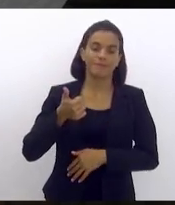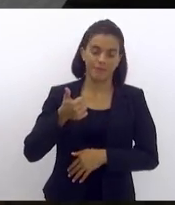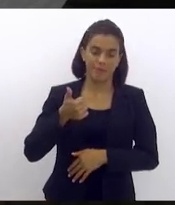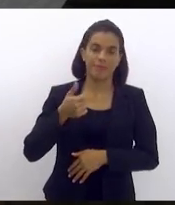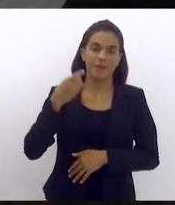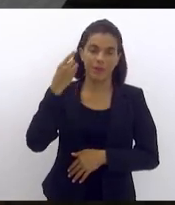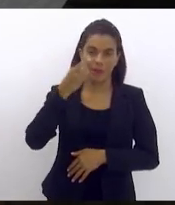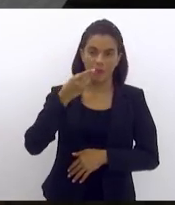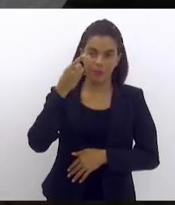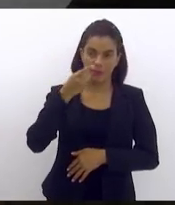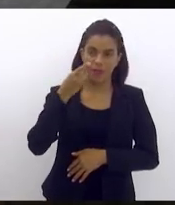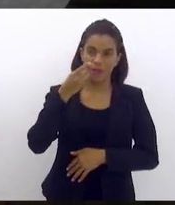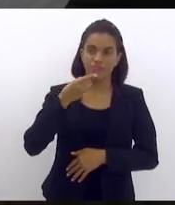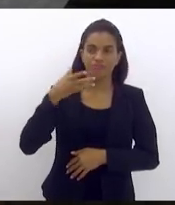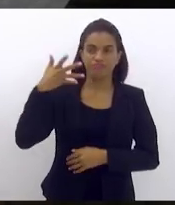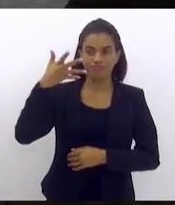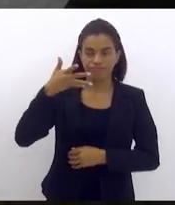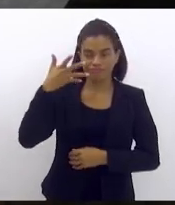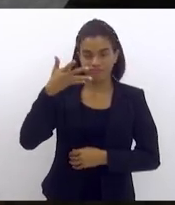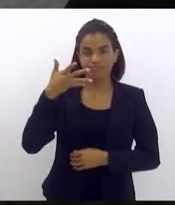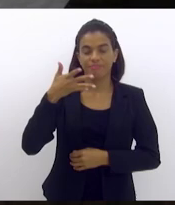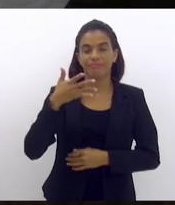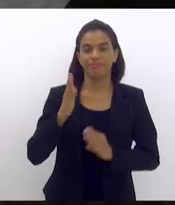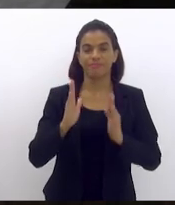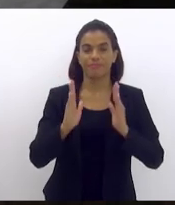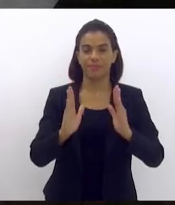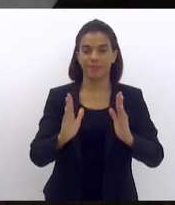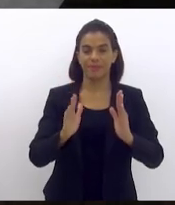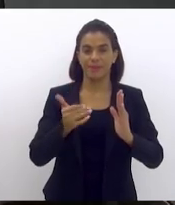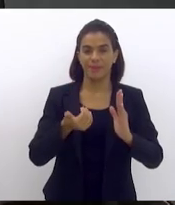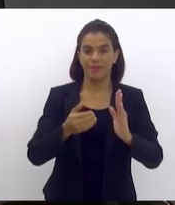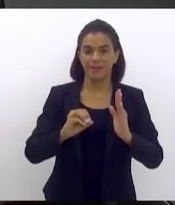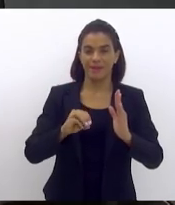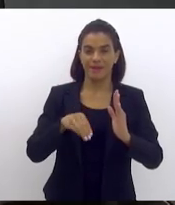o Nobre deputado Luís Paulo que dispõe de 10